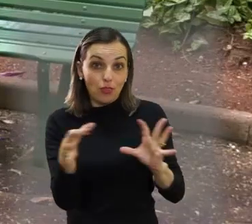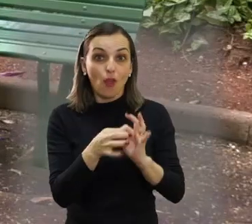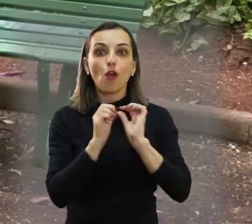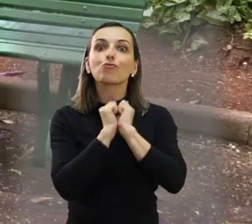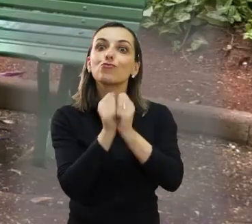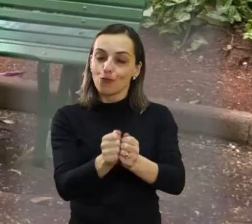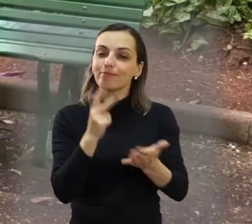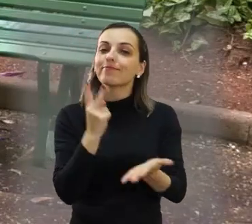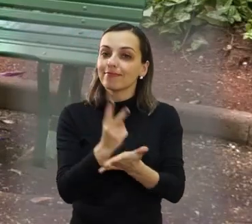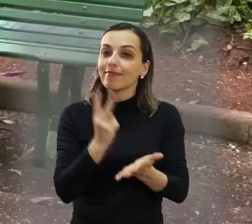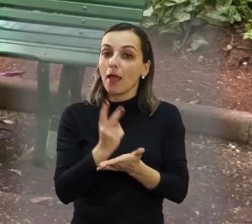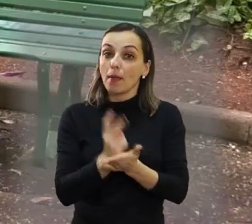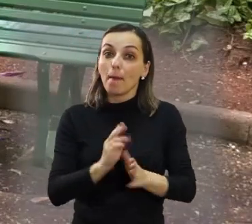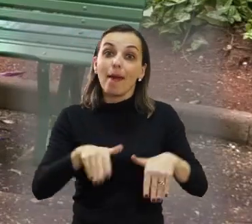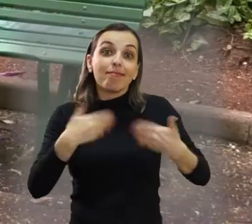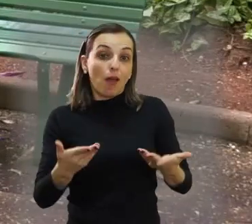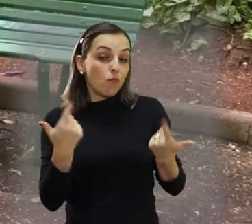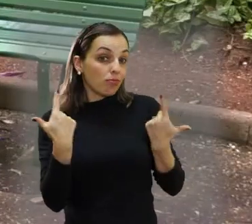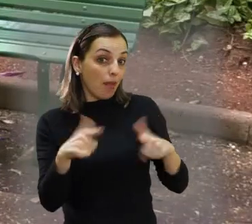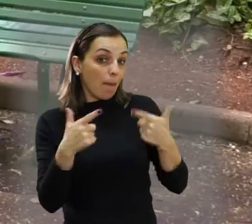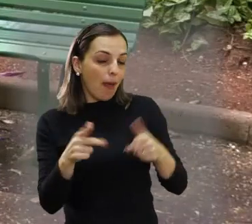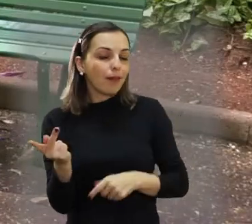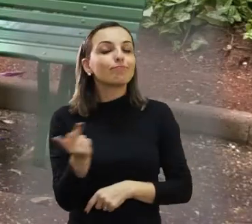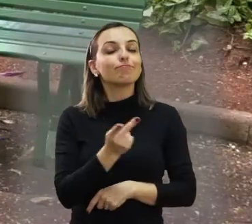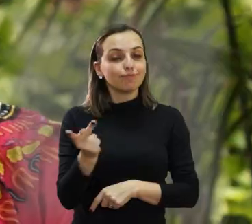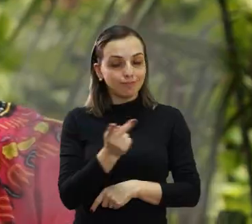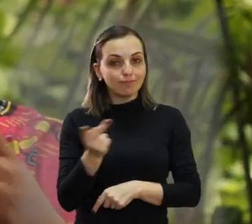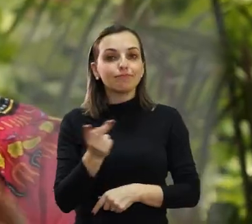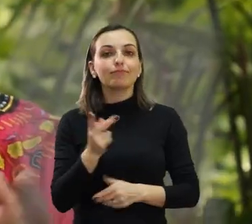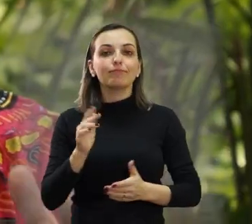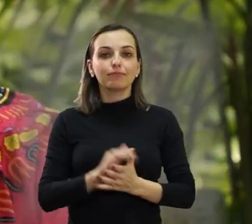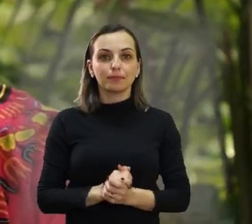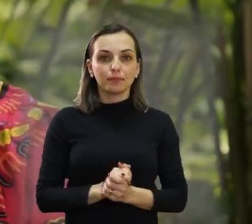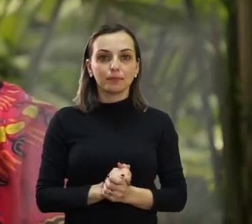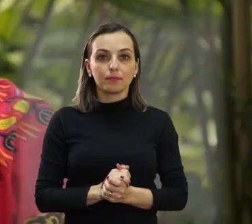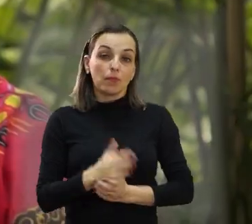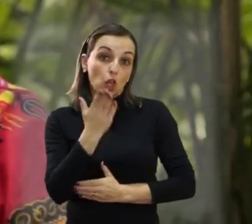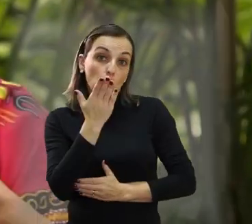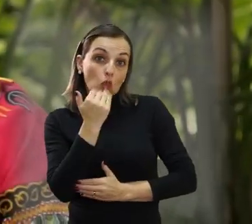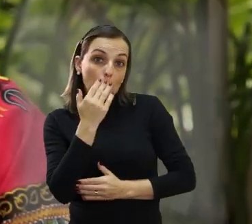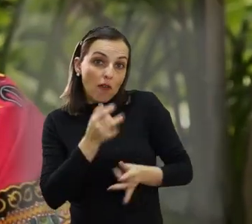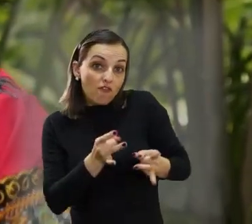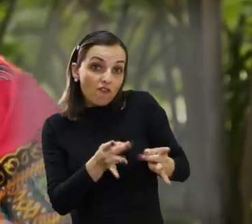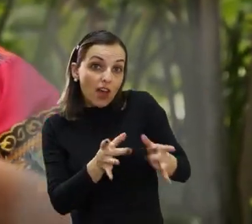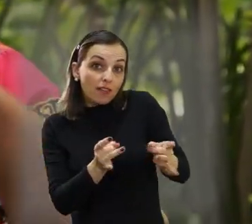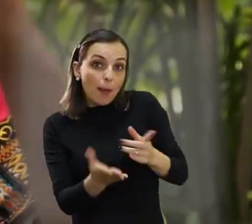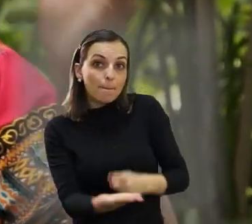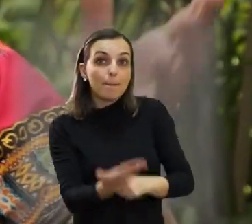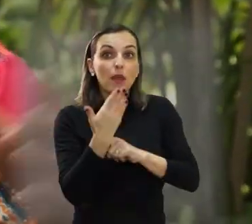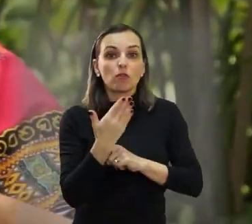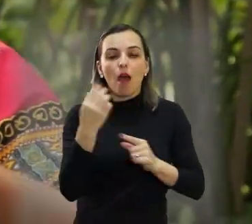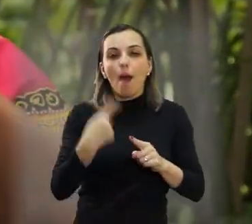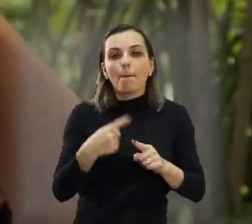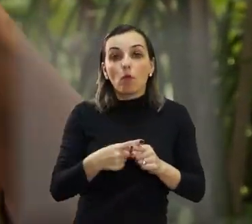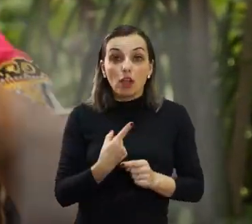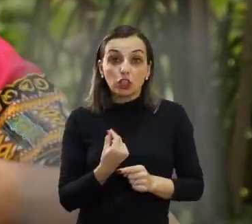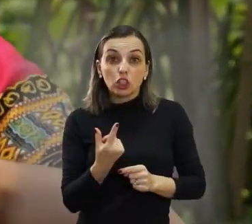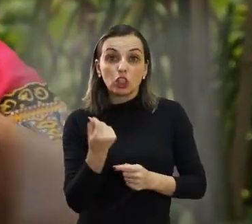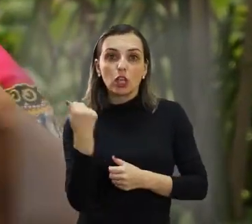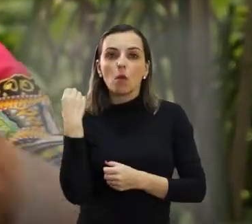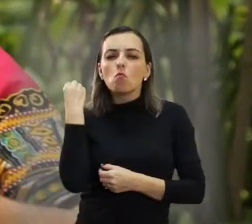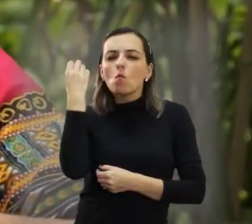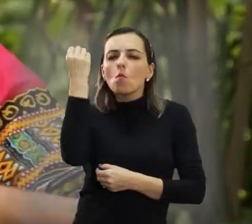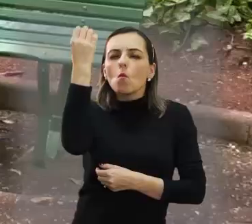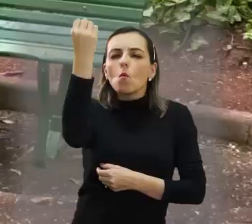e comida estão sempre juntos, sempre muito bem acompanhados. Então eu faço esse trabalho também e, enfim, é um trabalho